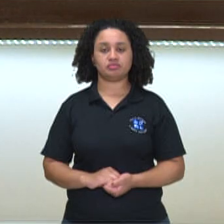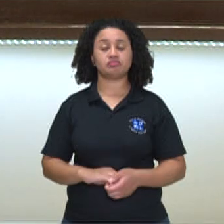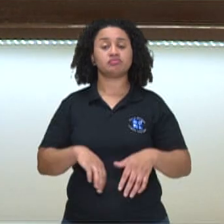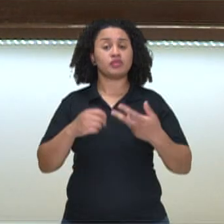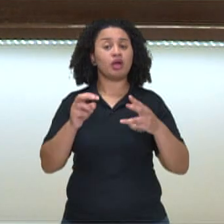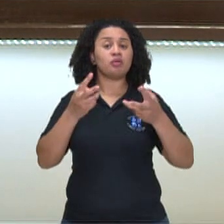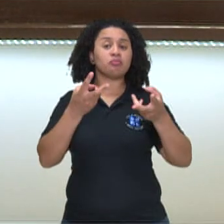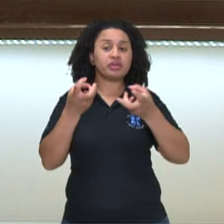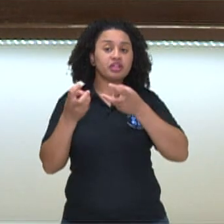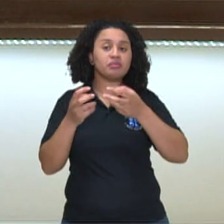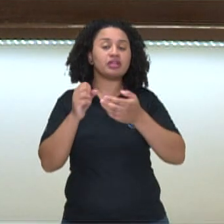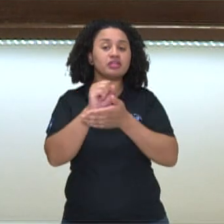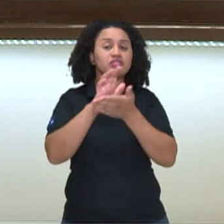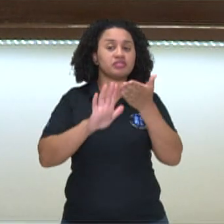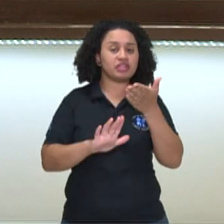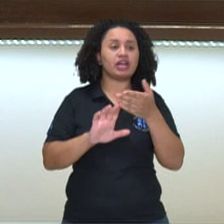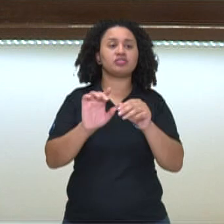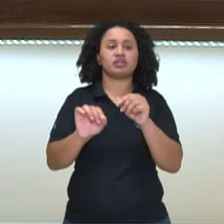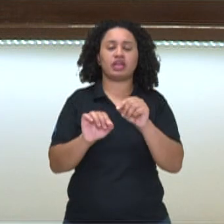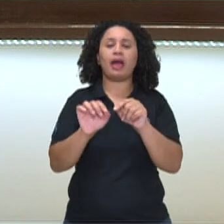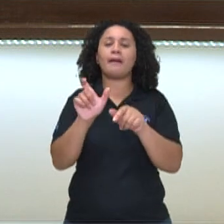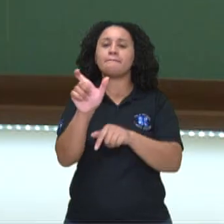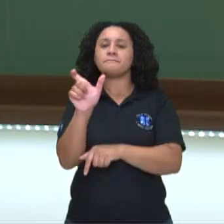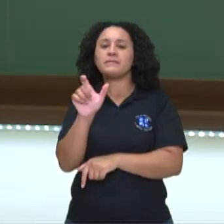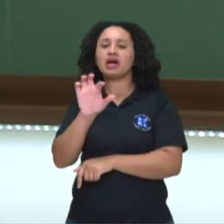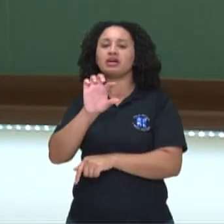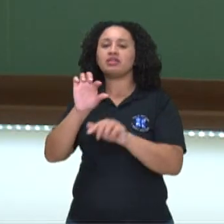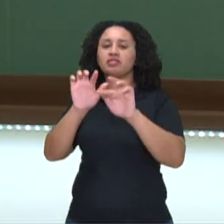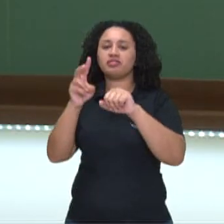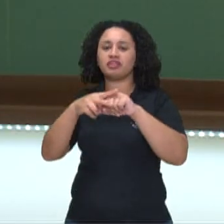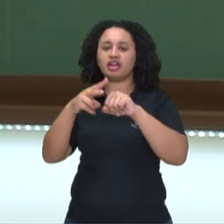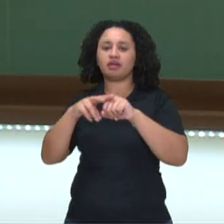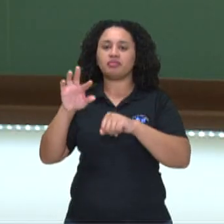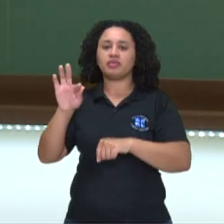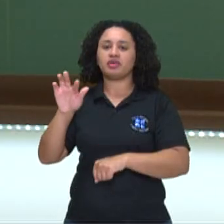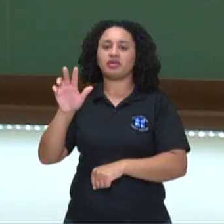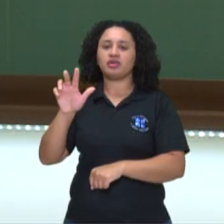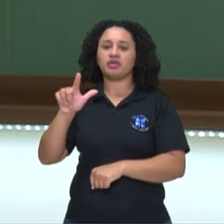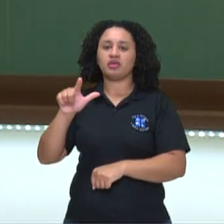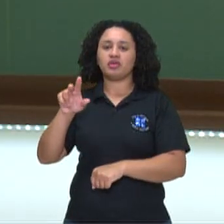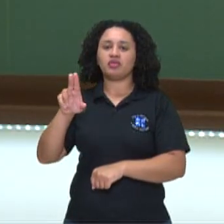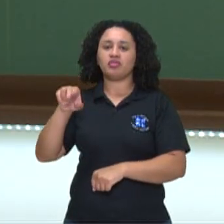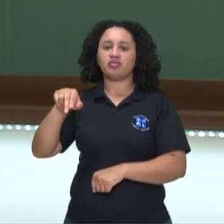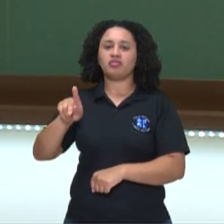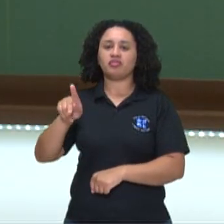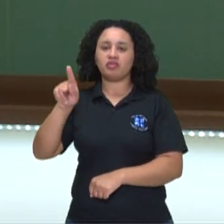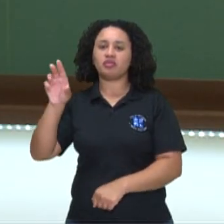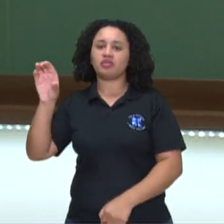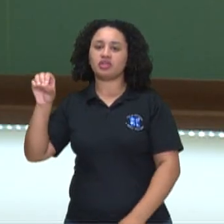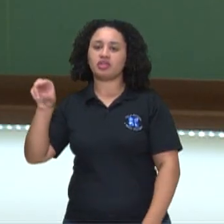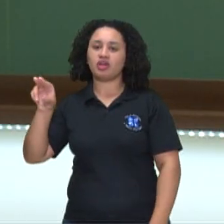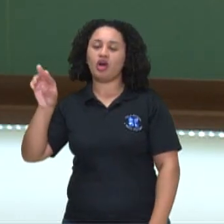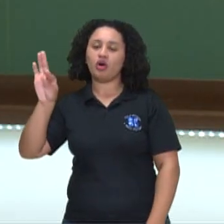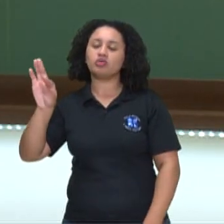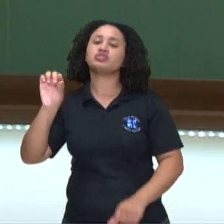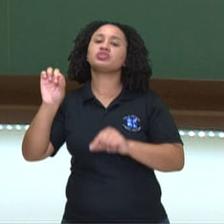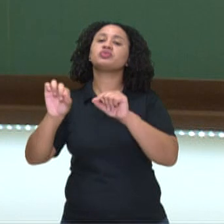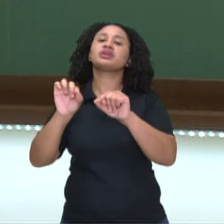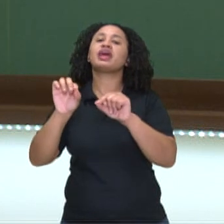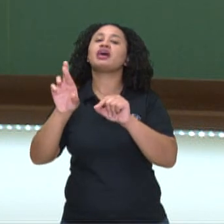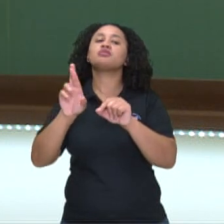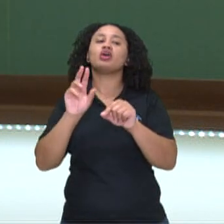Observando o nosso exercício, a expressão ou verbo frasal flunking out é usado nos Estados Unidos e tem a ideia